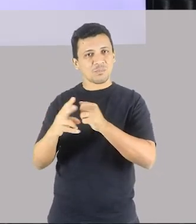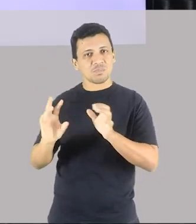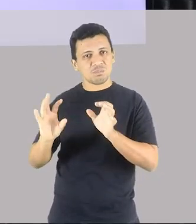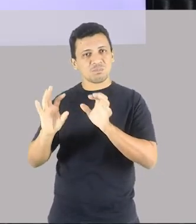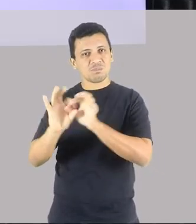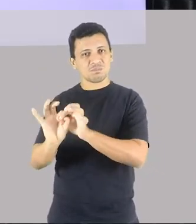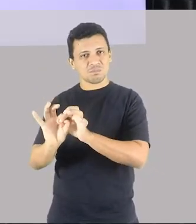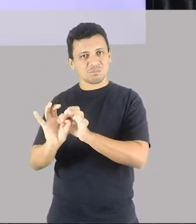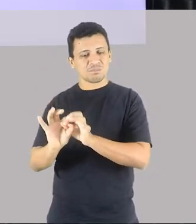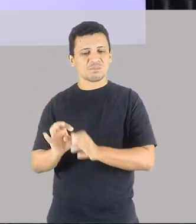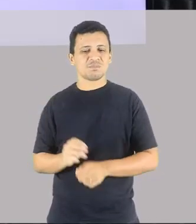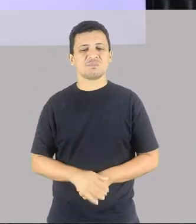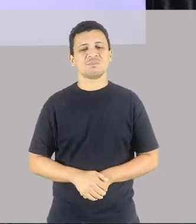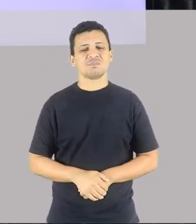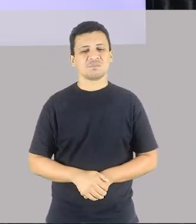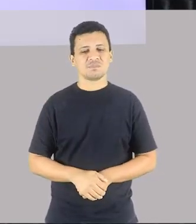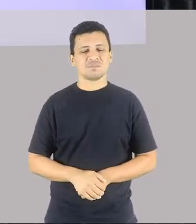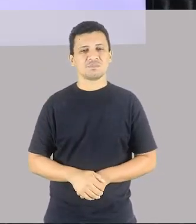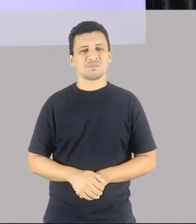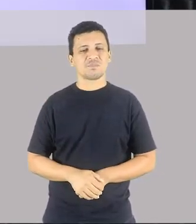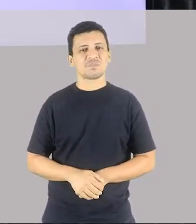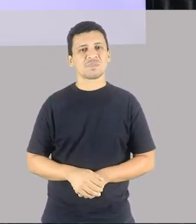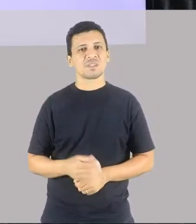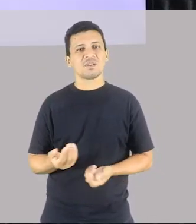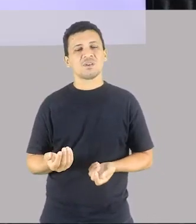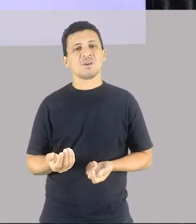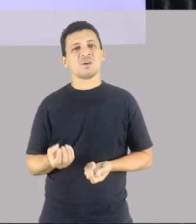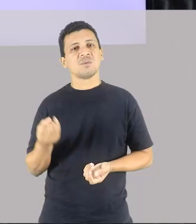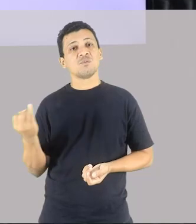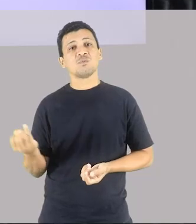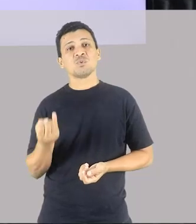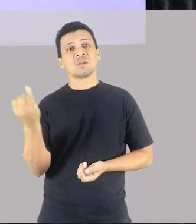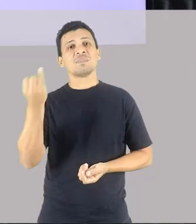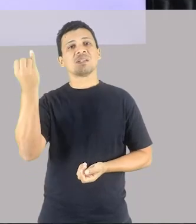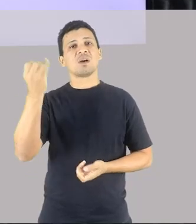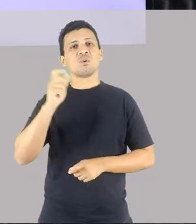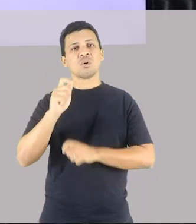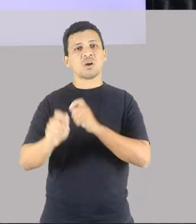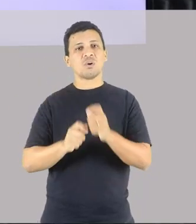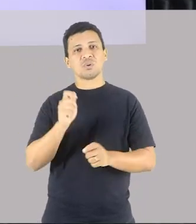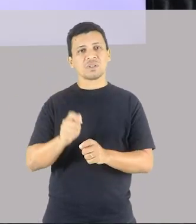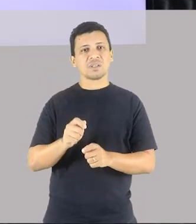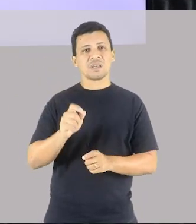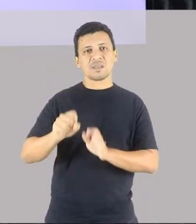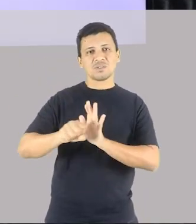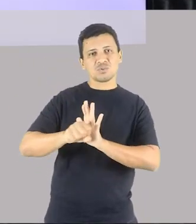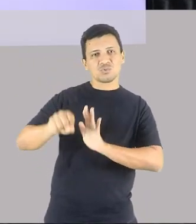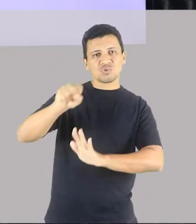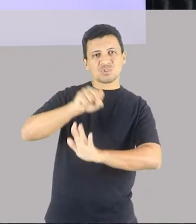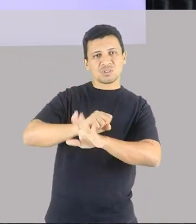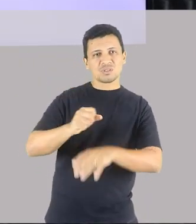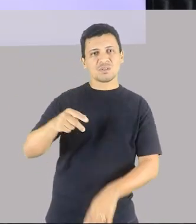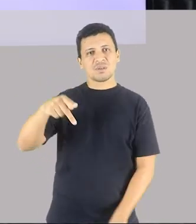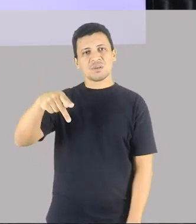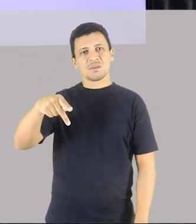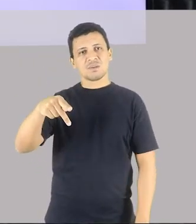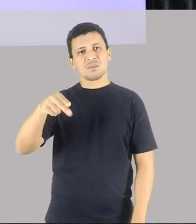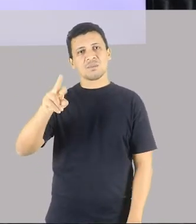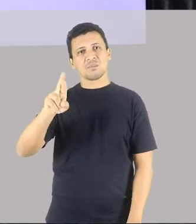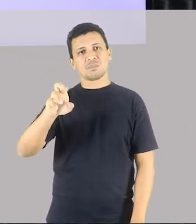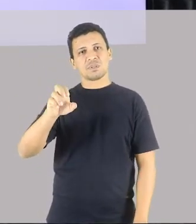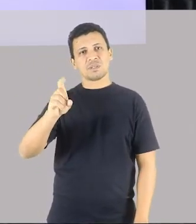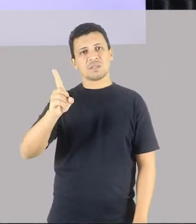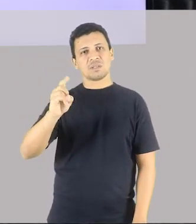a participação dele será fundamental. Fundamental é o predicativo do sujeito. Olha só, eu